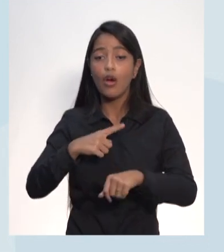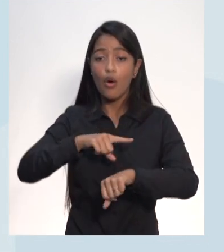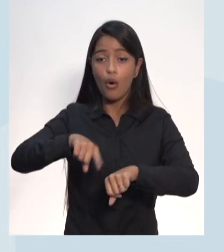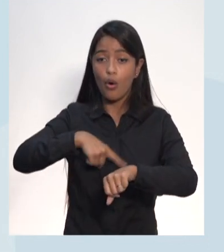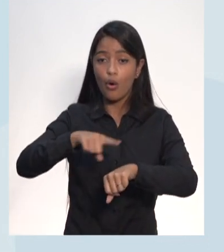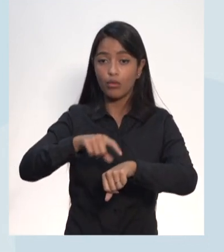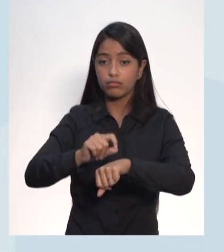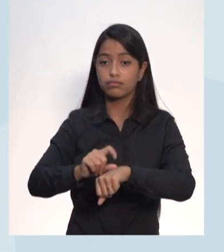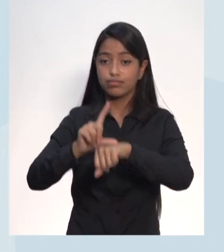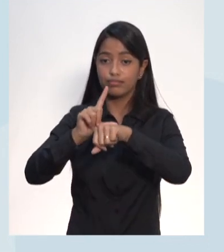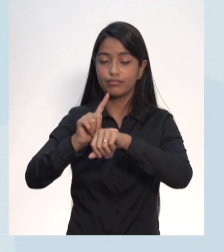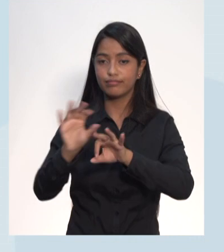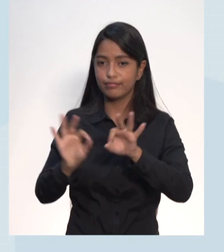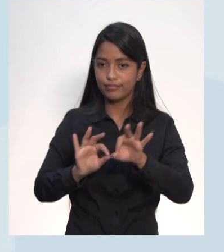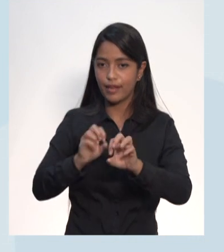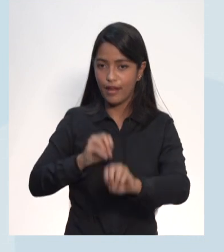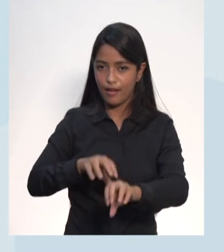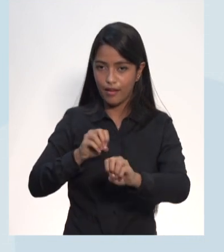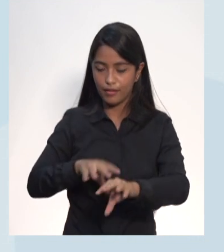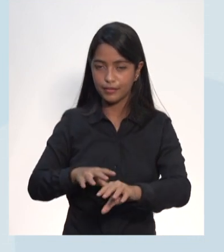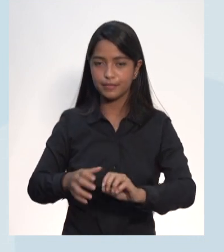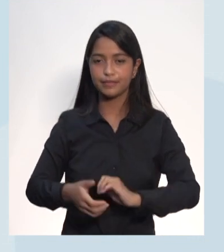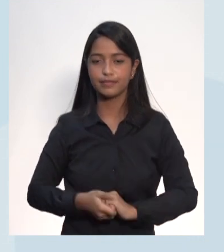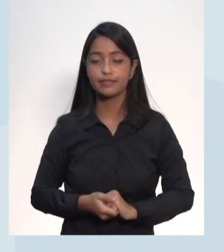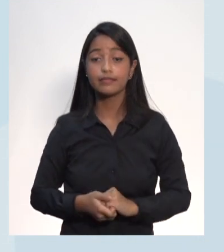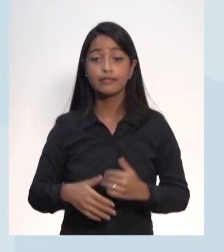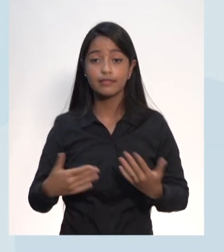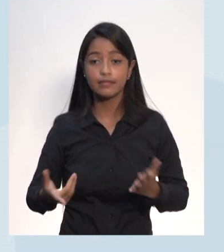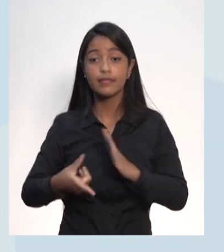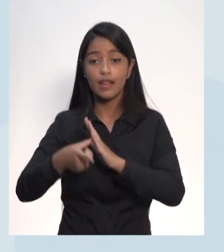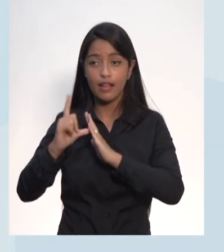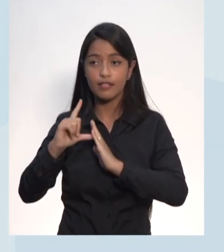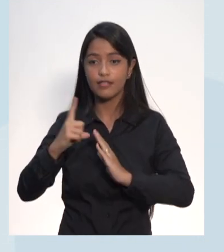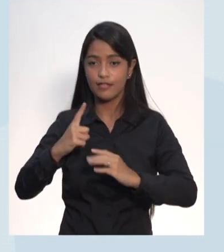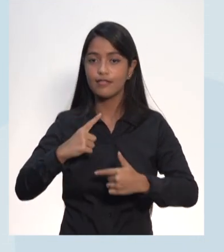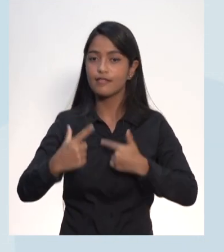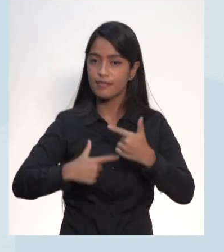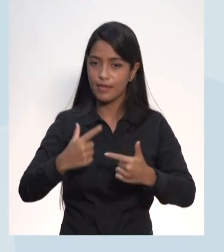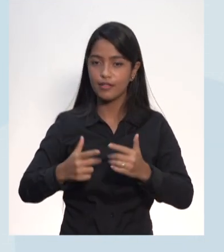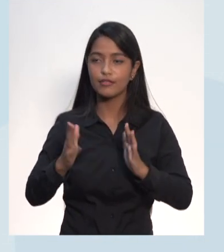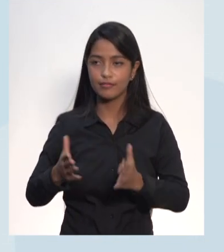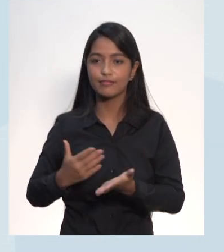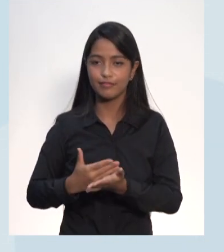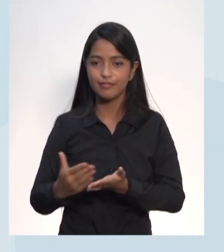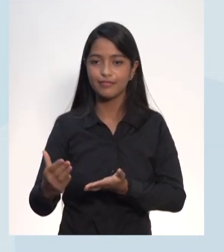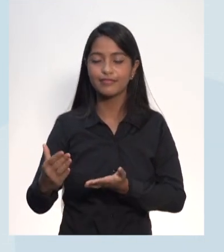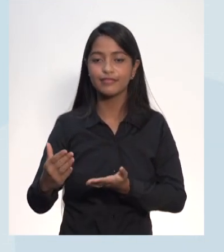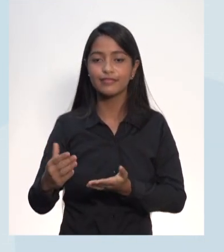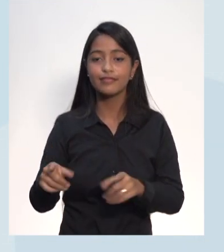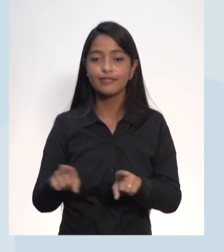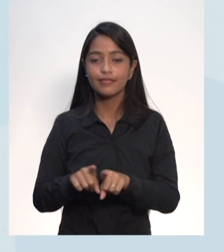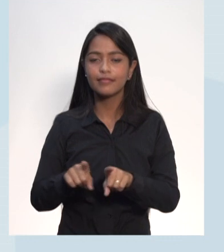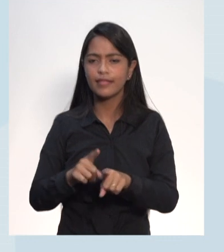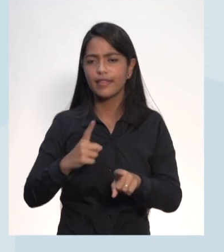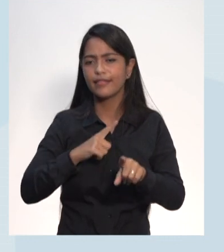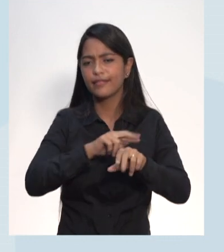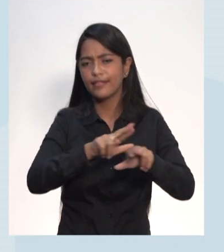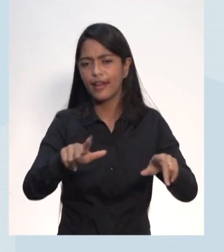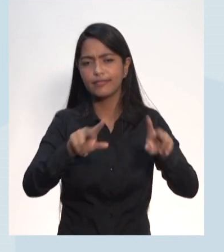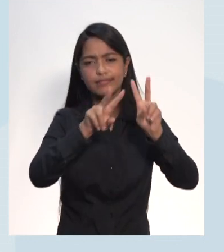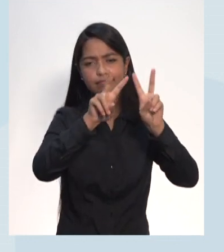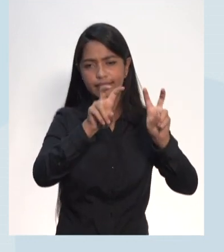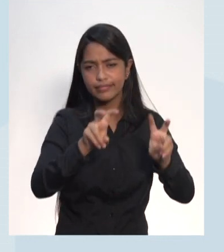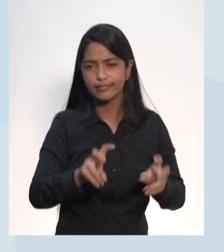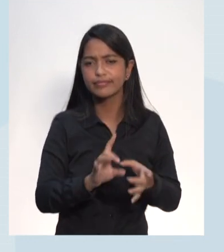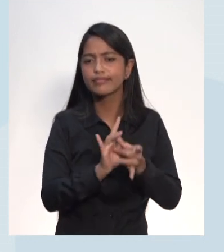essas aulas, então nós já tínhamos um trabalho que foi iniciado e temos várias pautas que estão disponíveis